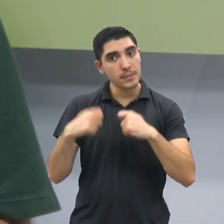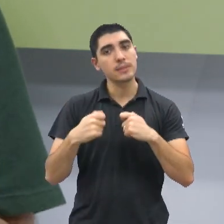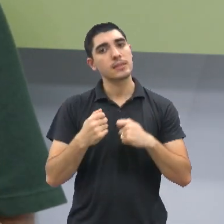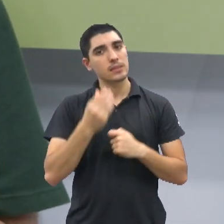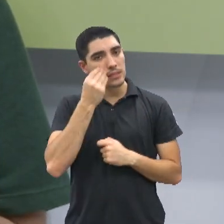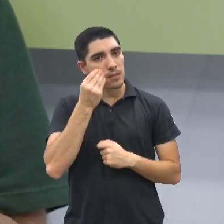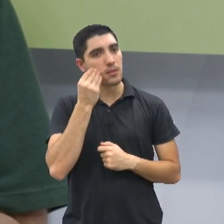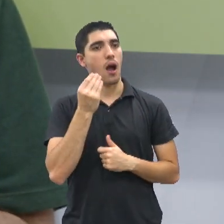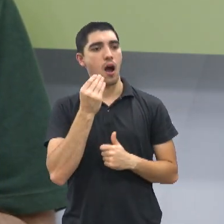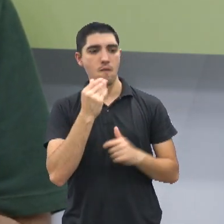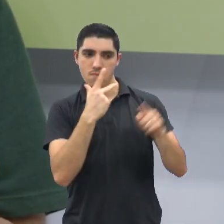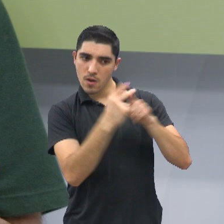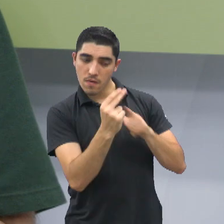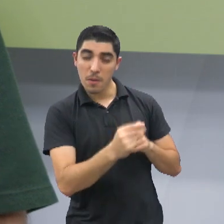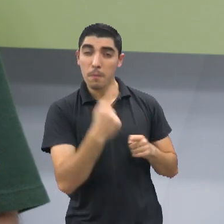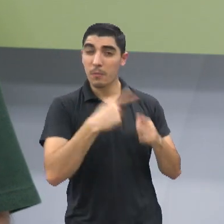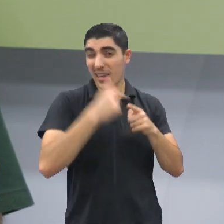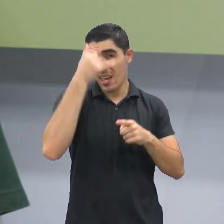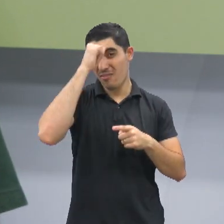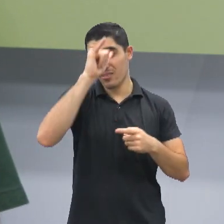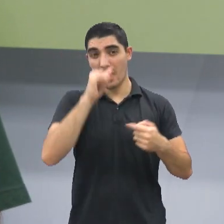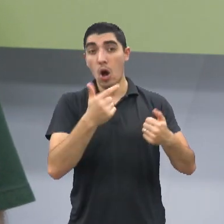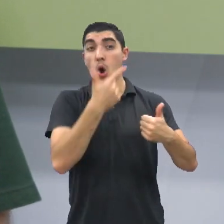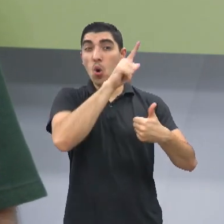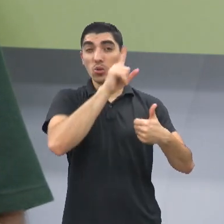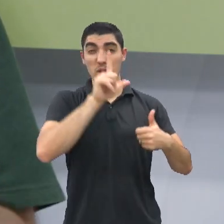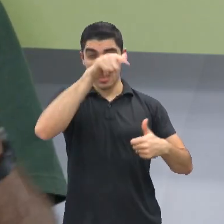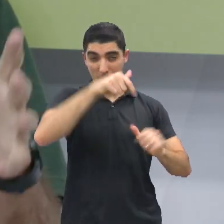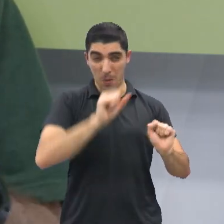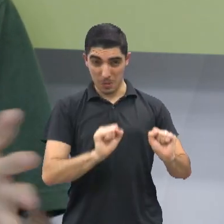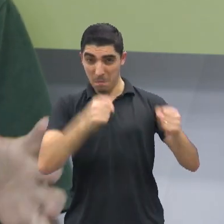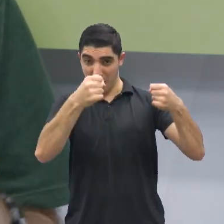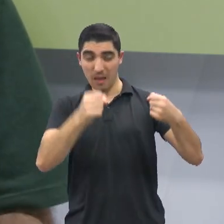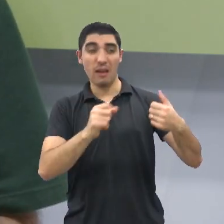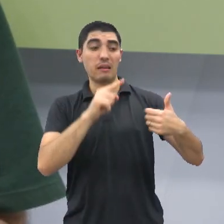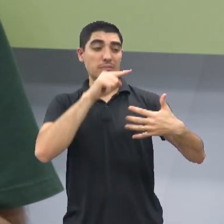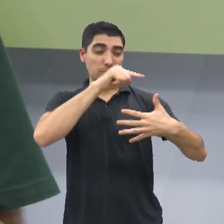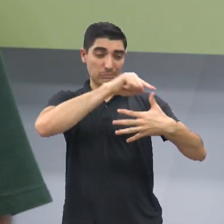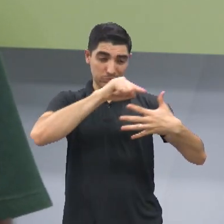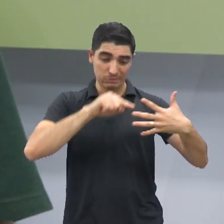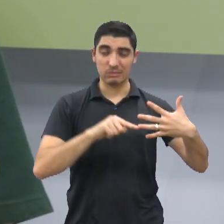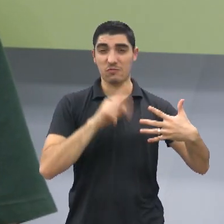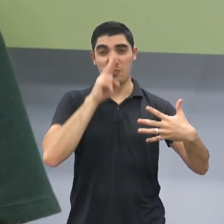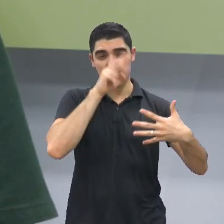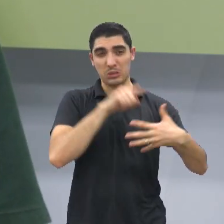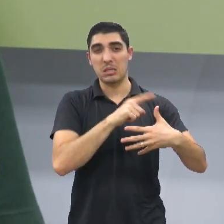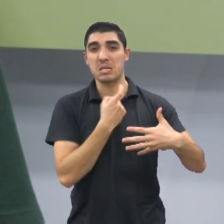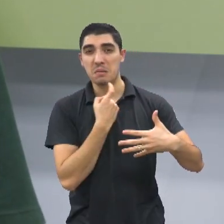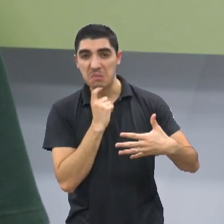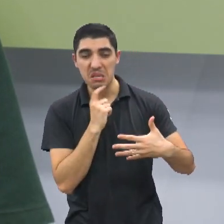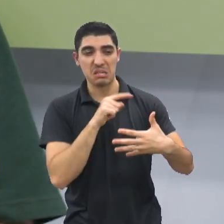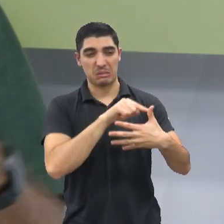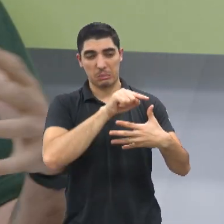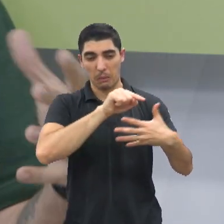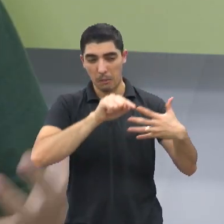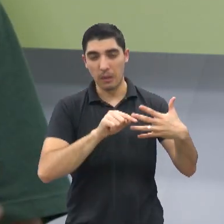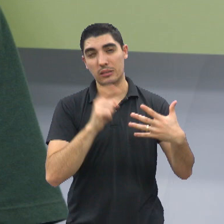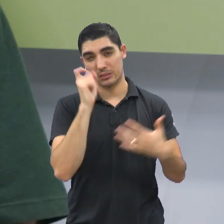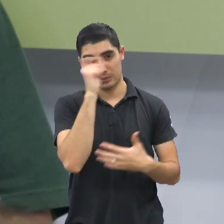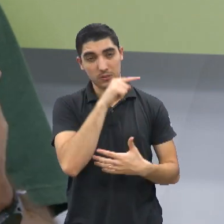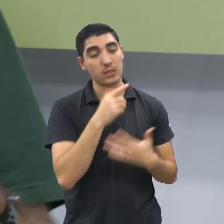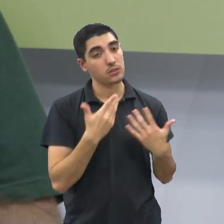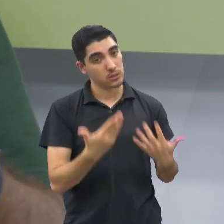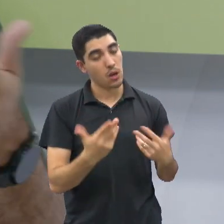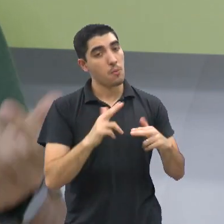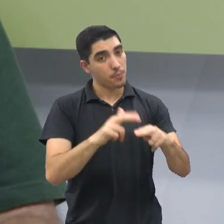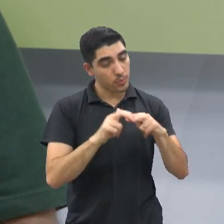fugir dos três primeiros colocados ali na fase de Mata Matata né Depois lógico se o São José passar pela fase pela primeira fase de mata-mata depois vai